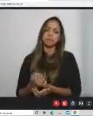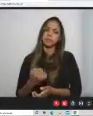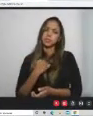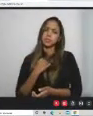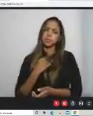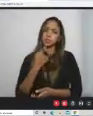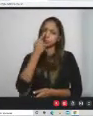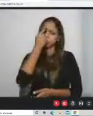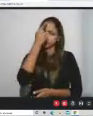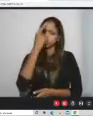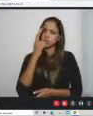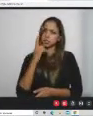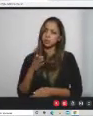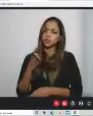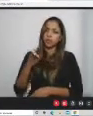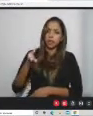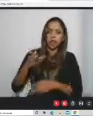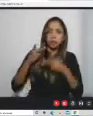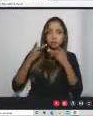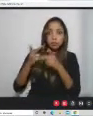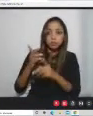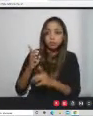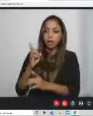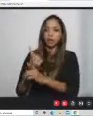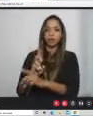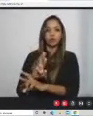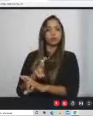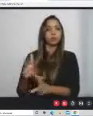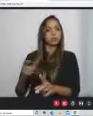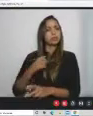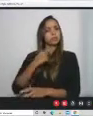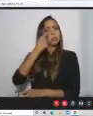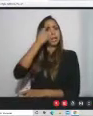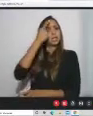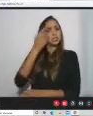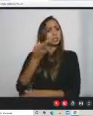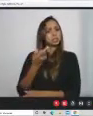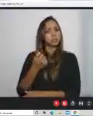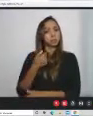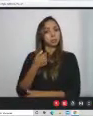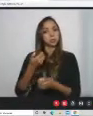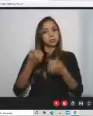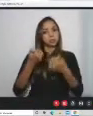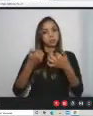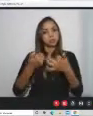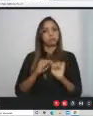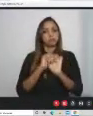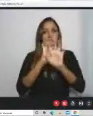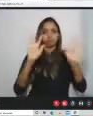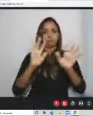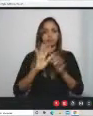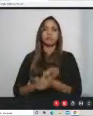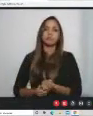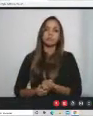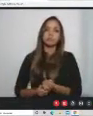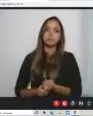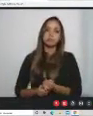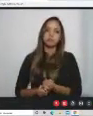algo diferente. Né? Até porque deixar aqui bem claro que nós estamos...